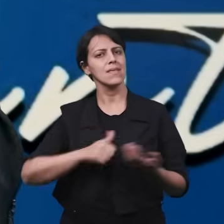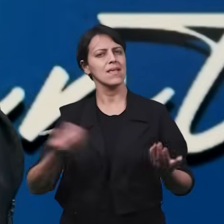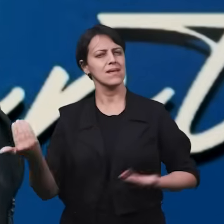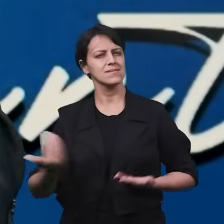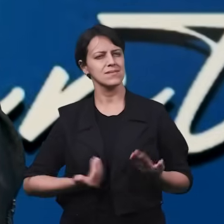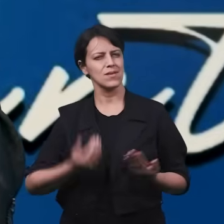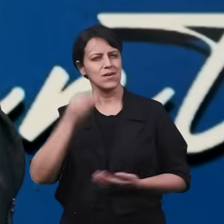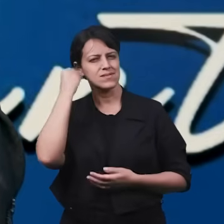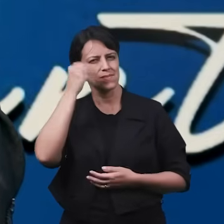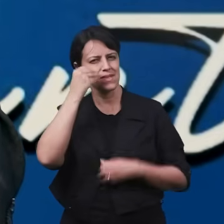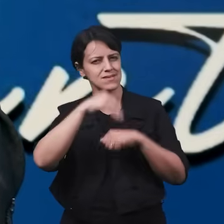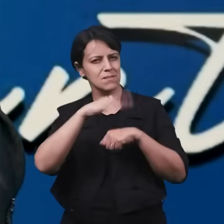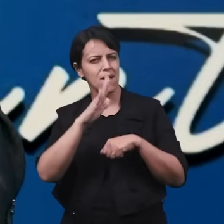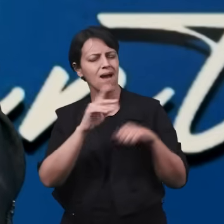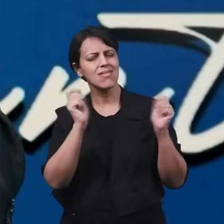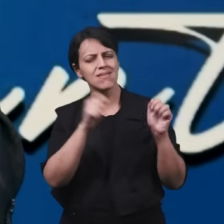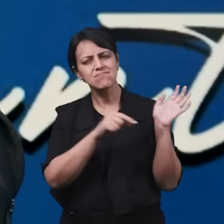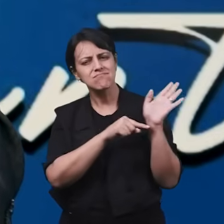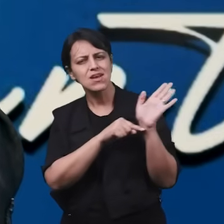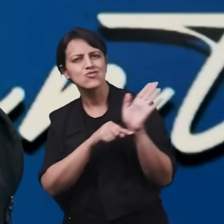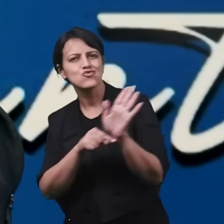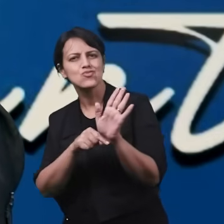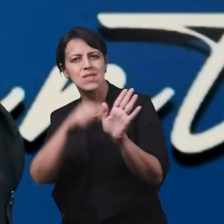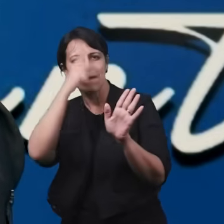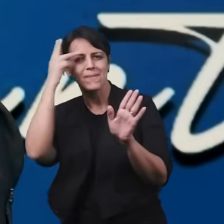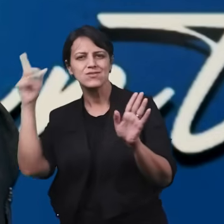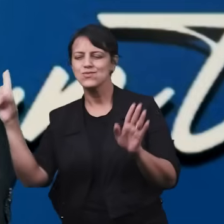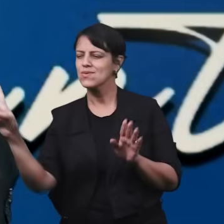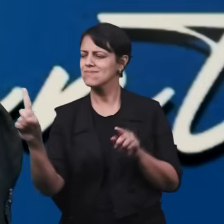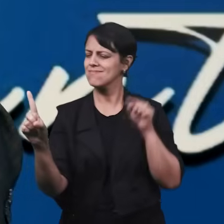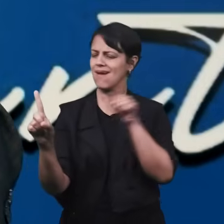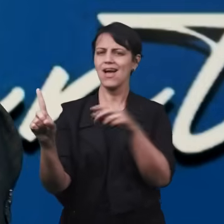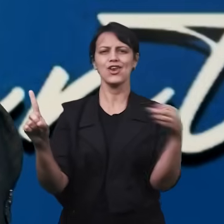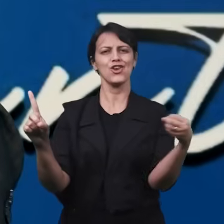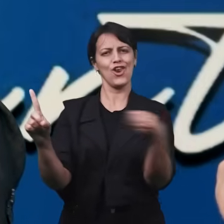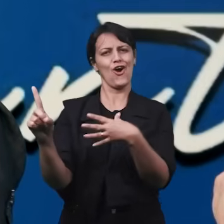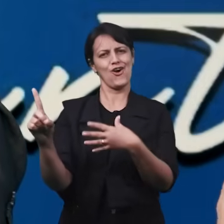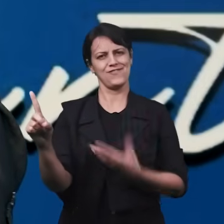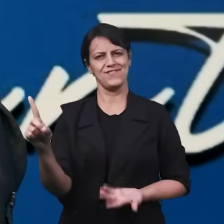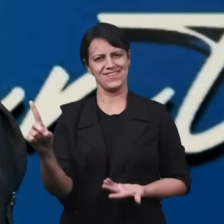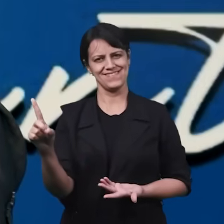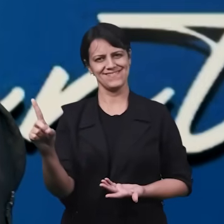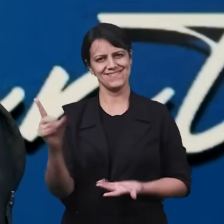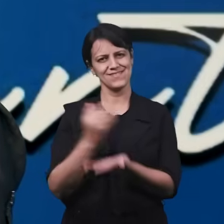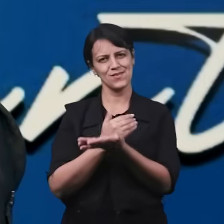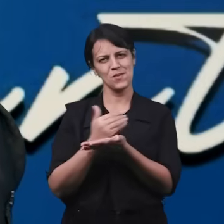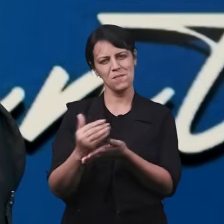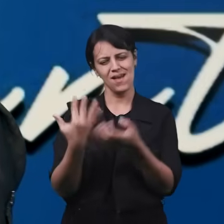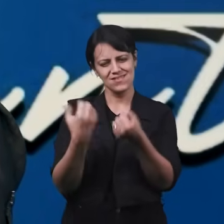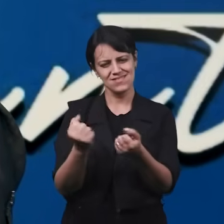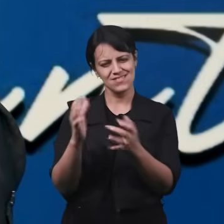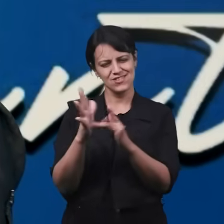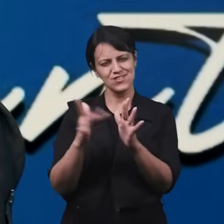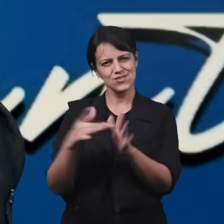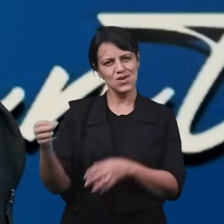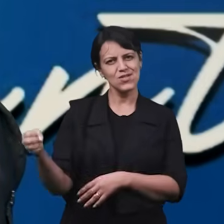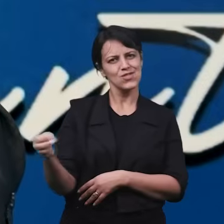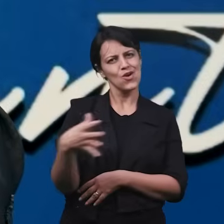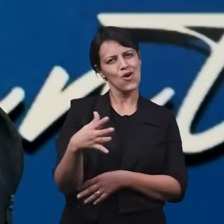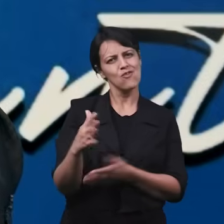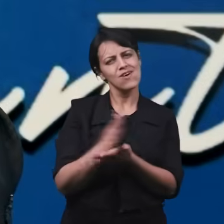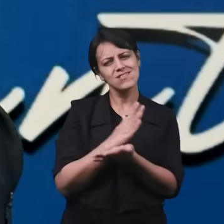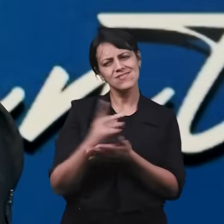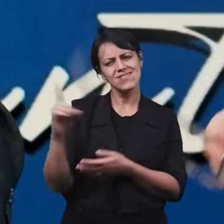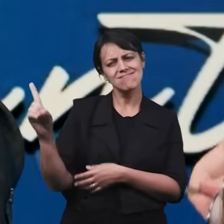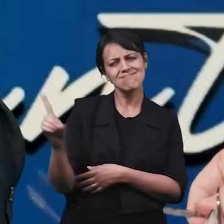senhora mais experiente da igreja pode dar a uma nova convertida. Uma senhora nova convertida que está na igreja, e é sempre